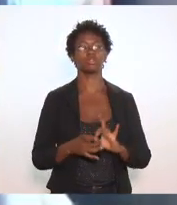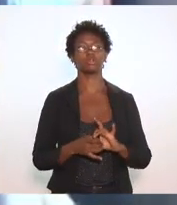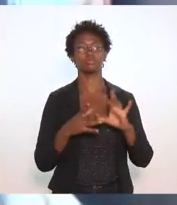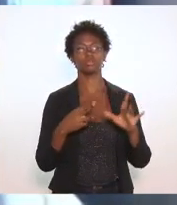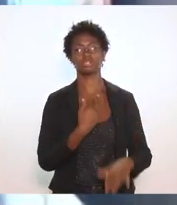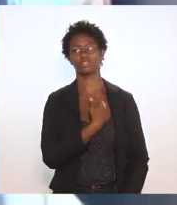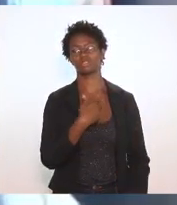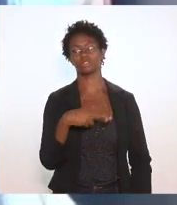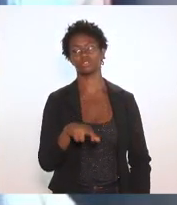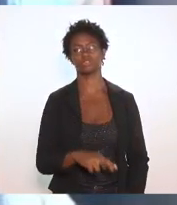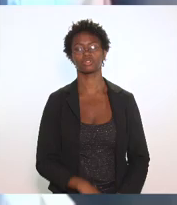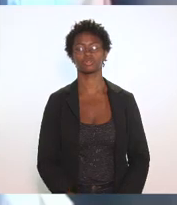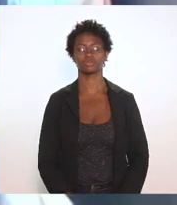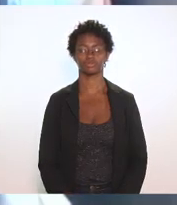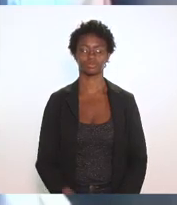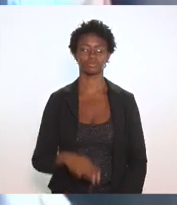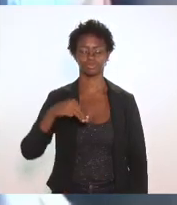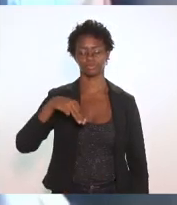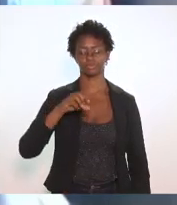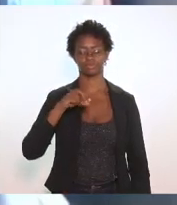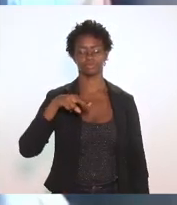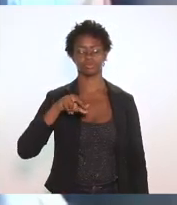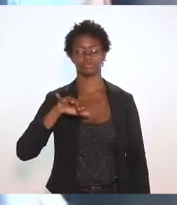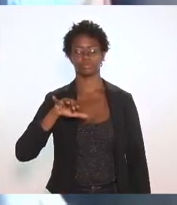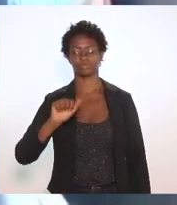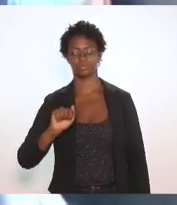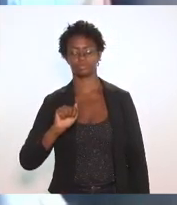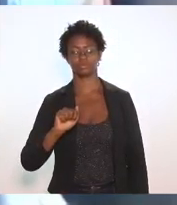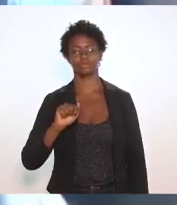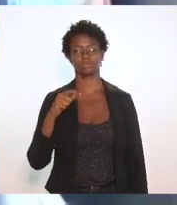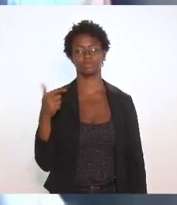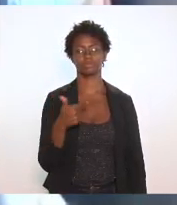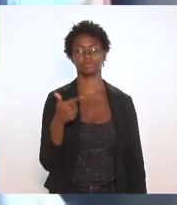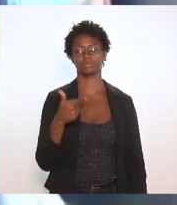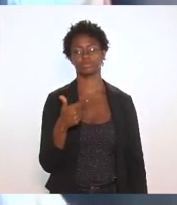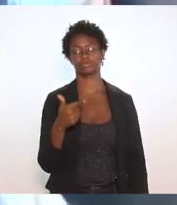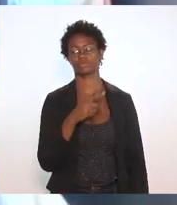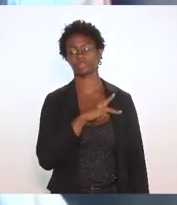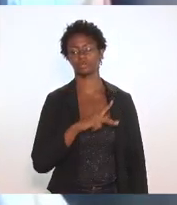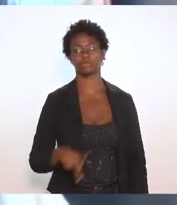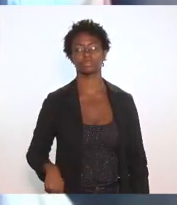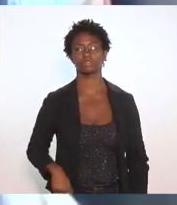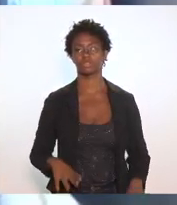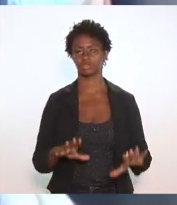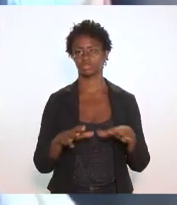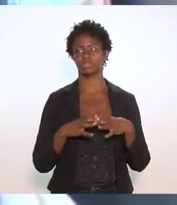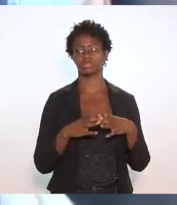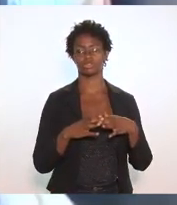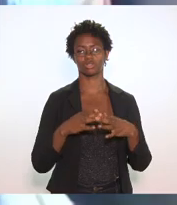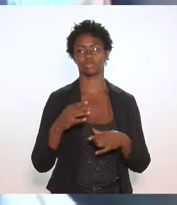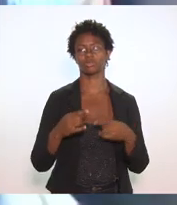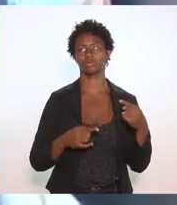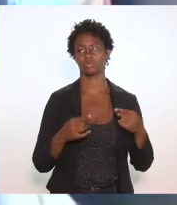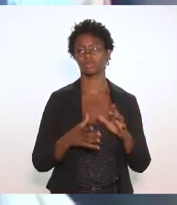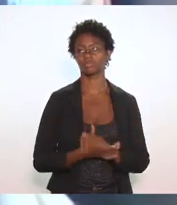religiosa. A Mônica Francisco, que é vice-presidente da comissão, ela falou, mas eu